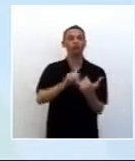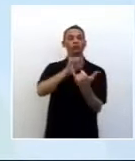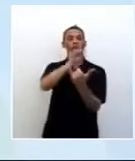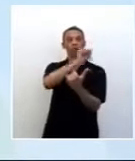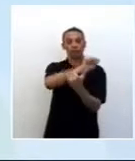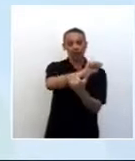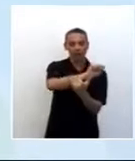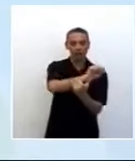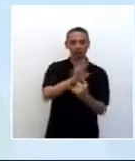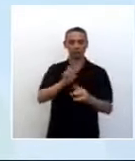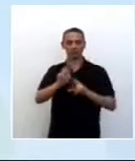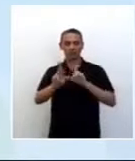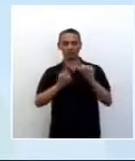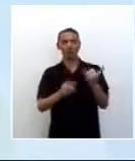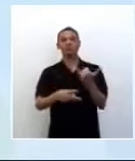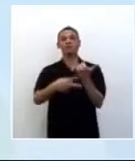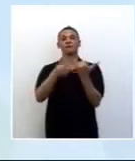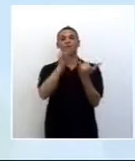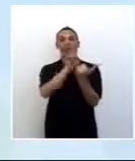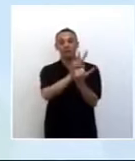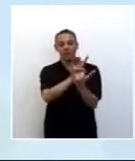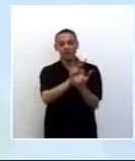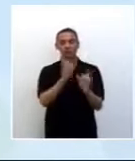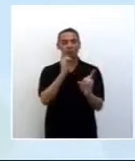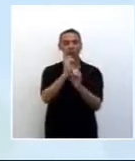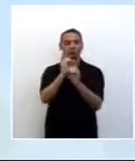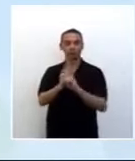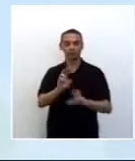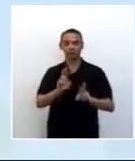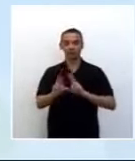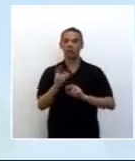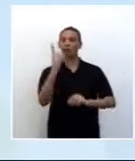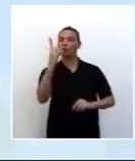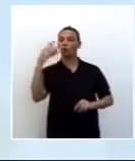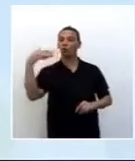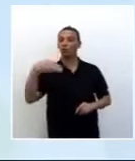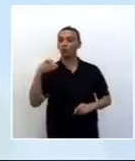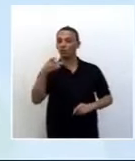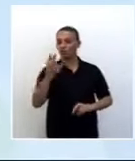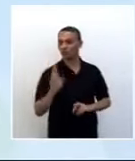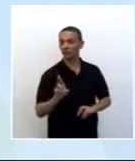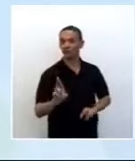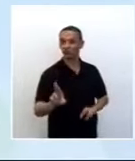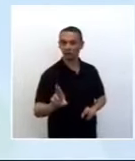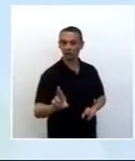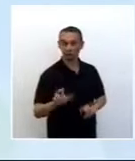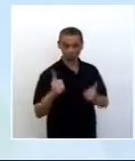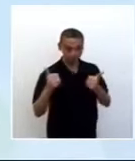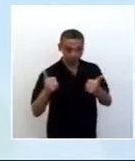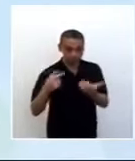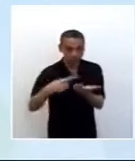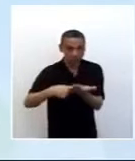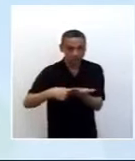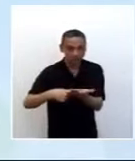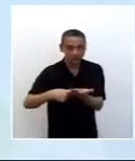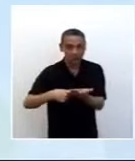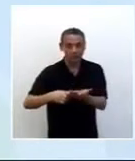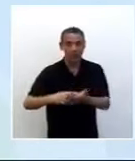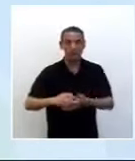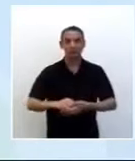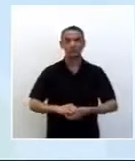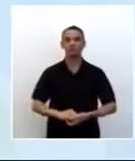e pondo na resposta o verbo localizando na resposta você tem um minuto para você fazer isso certo